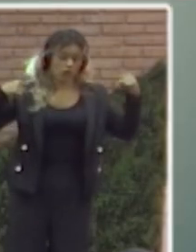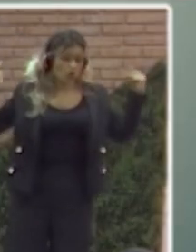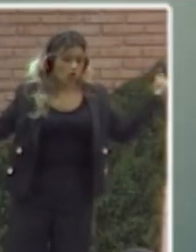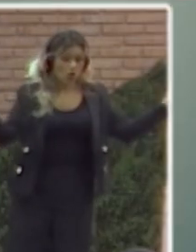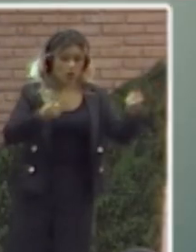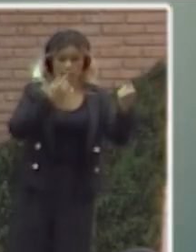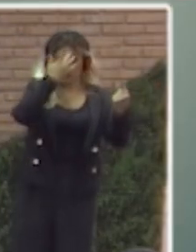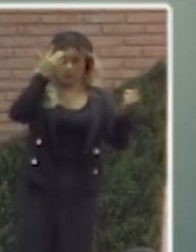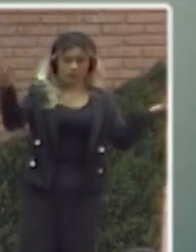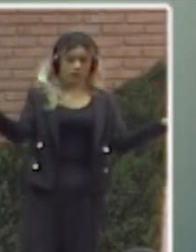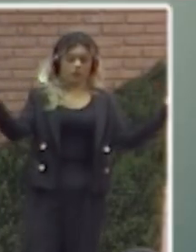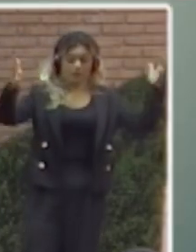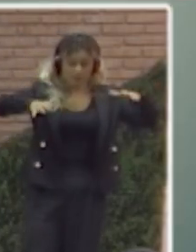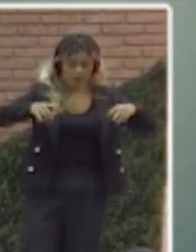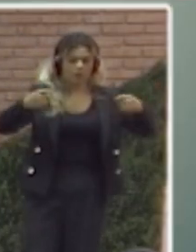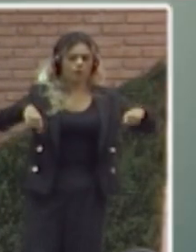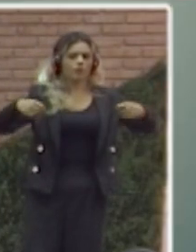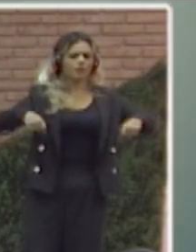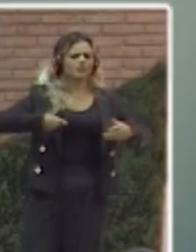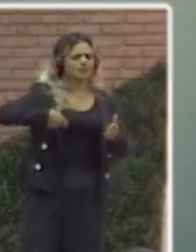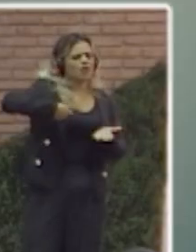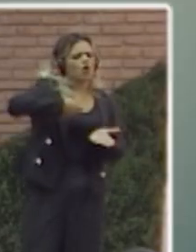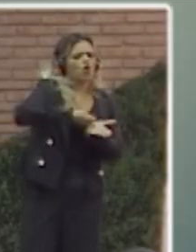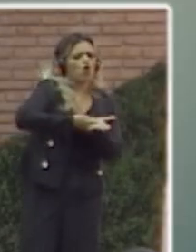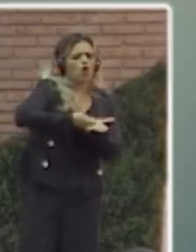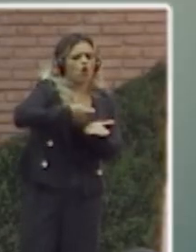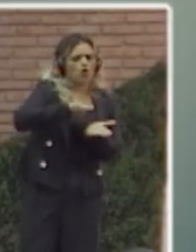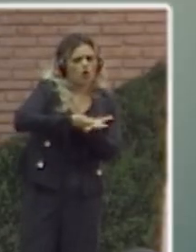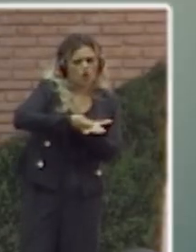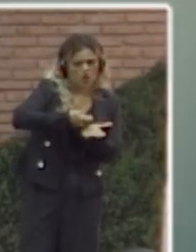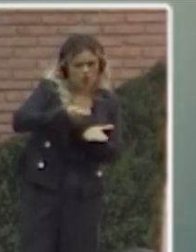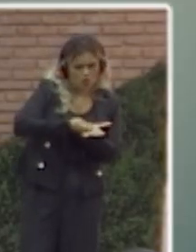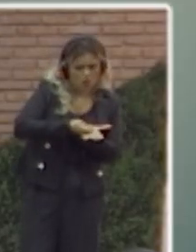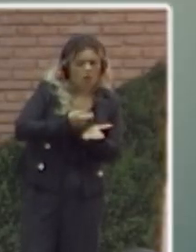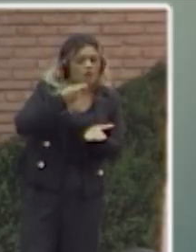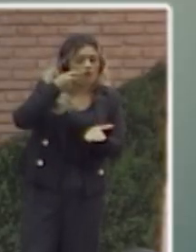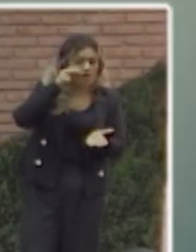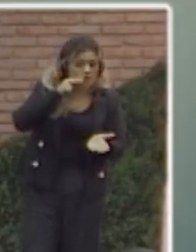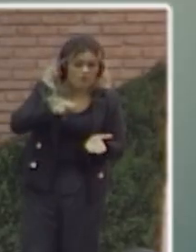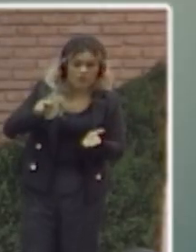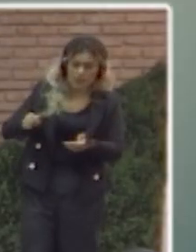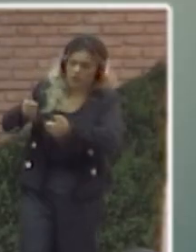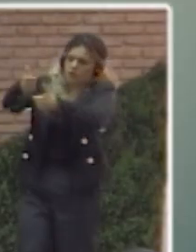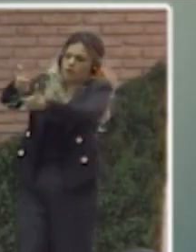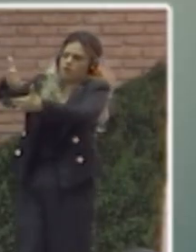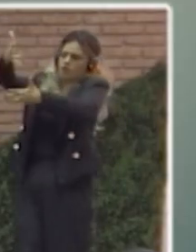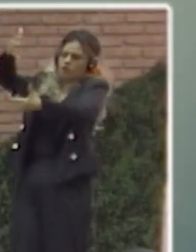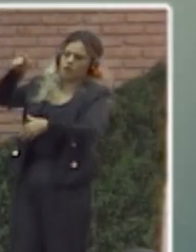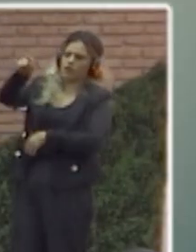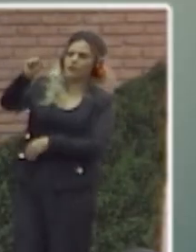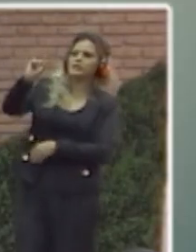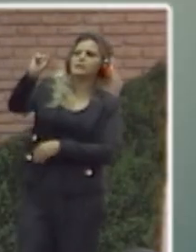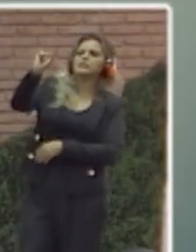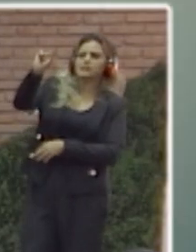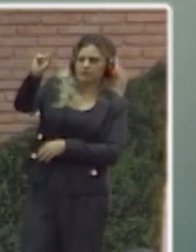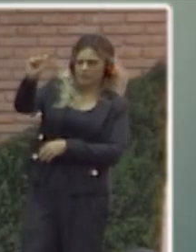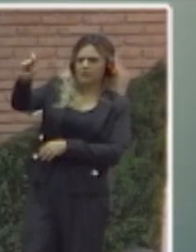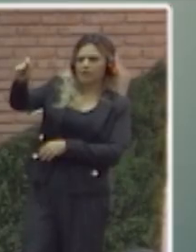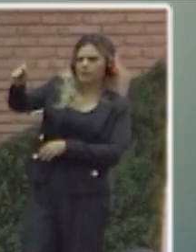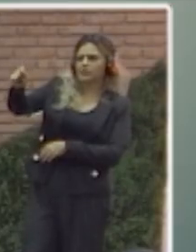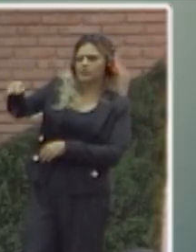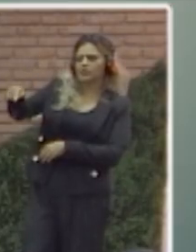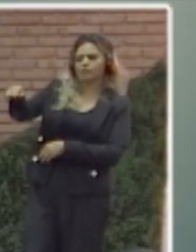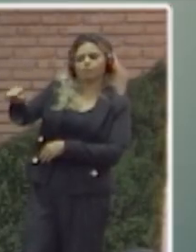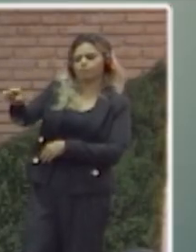no projeto precisa, obrigatoriamente, olhar tudo que é exposto, tudo que pode ser aplicado, e daí, se